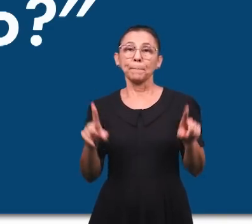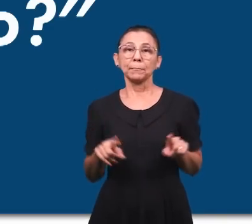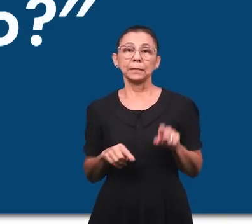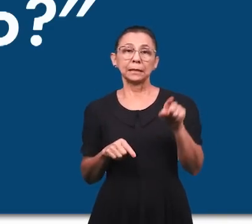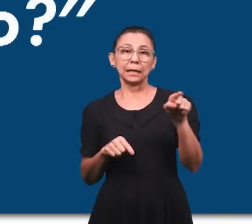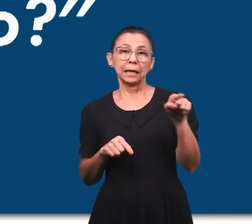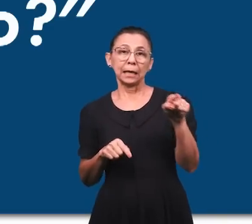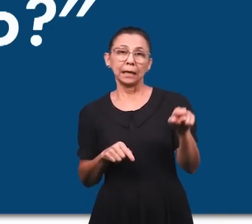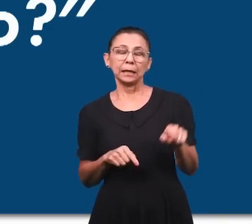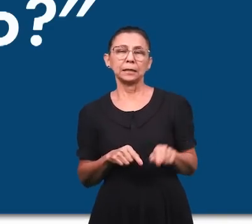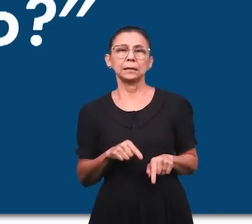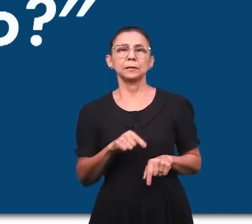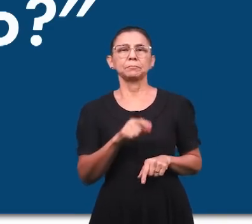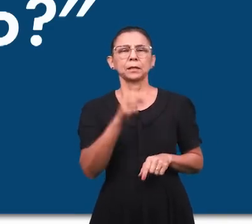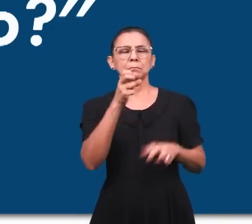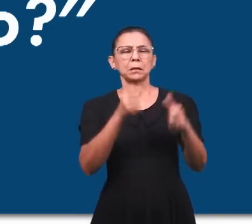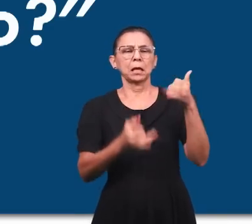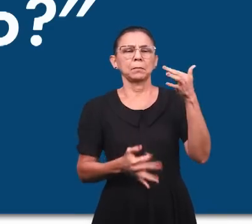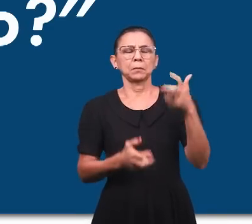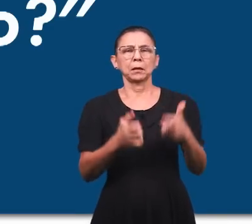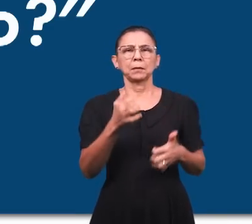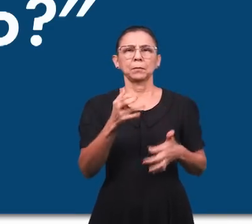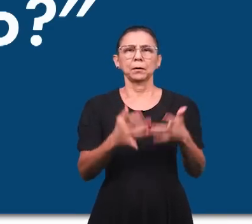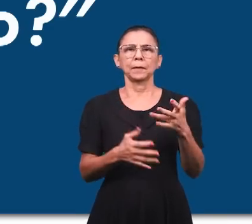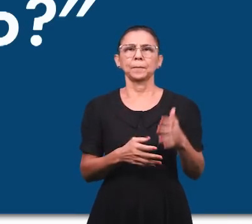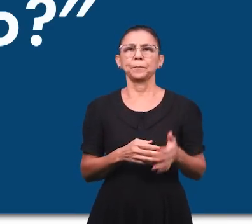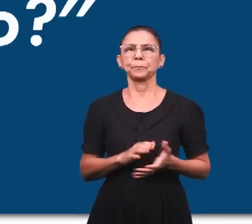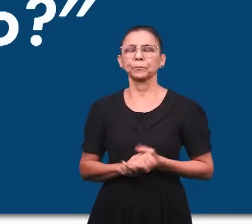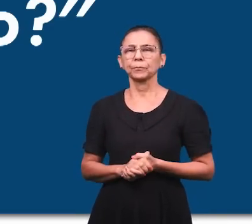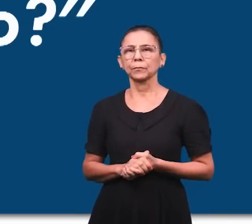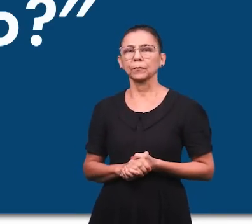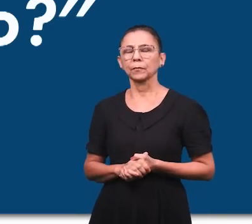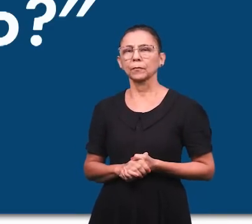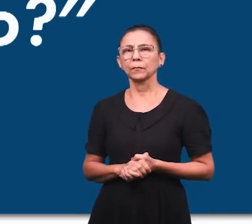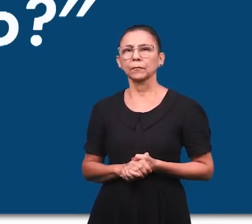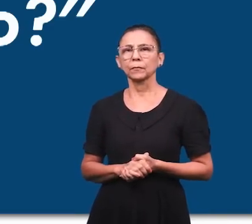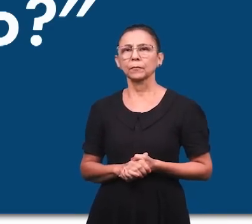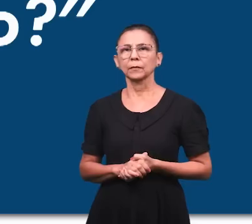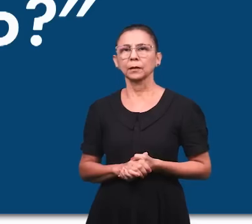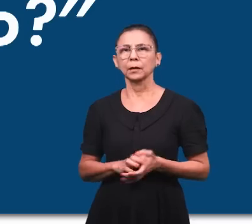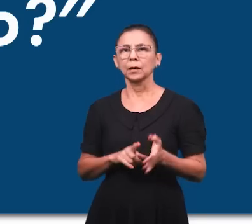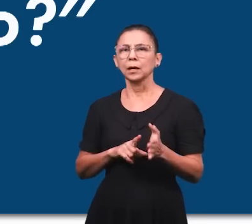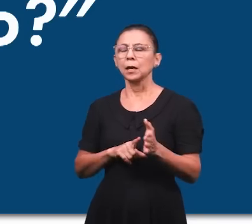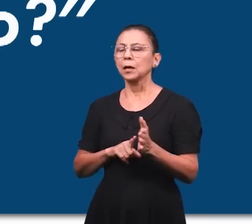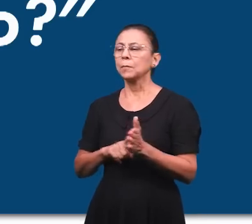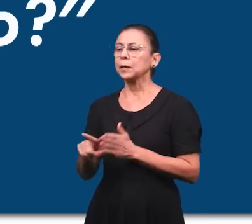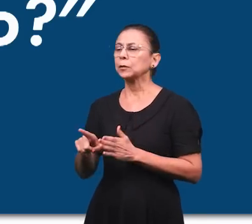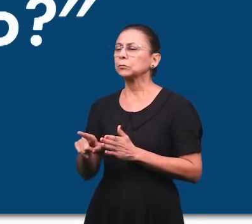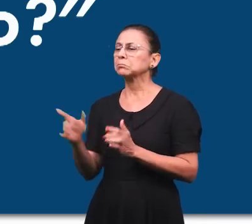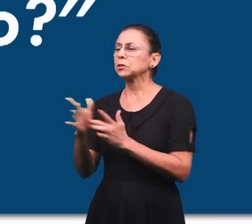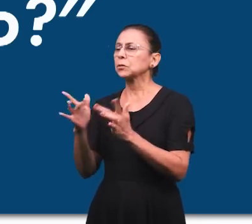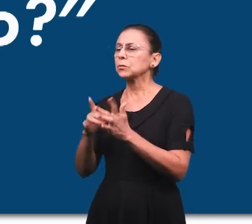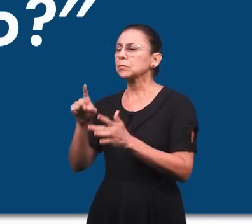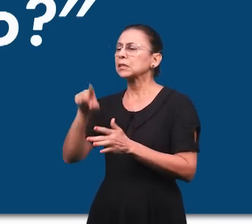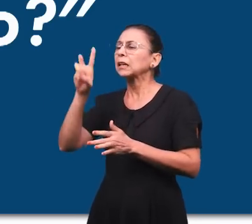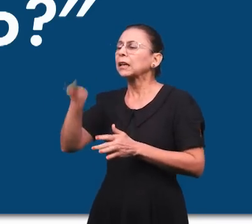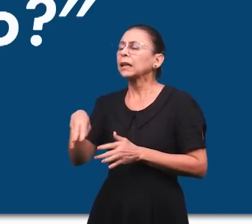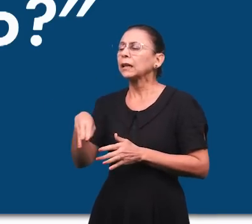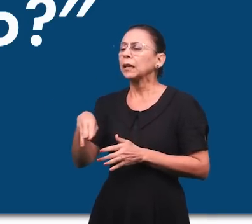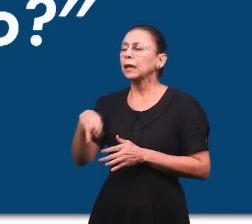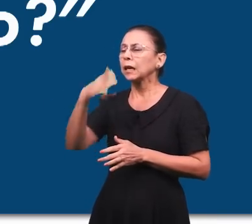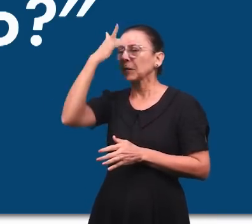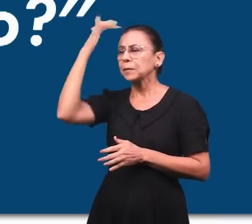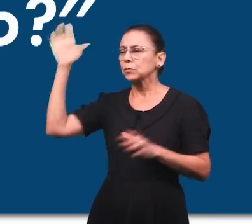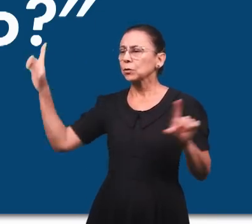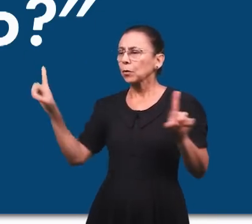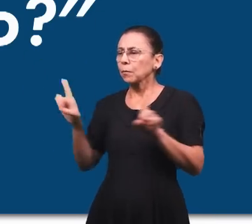querendo justificar-se a si mesmo, disse a Jesus: e quem é o meu próximo?